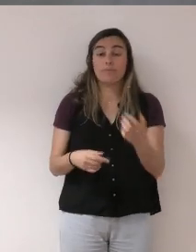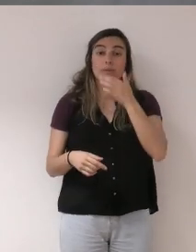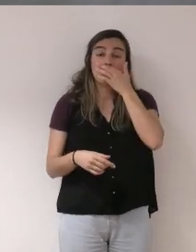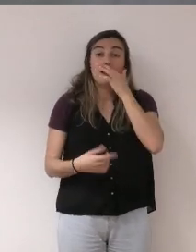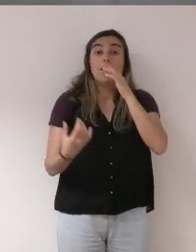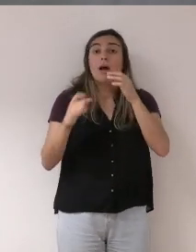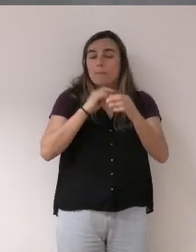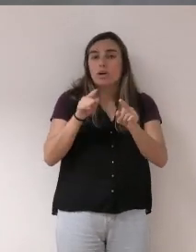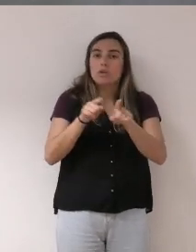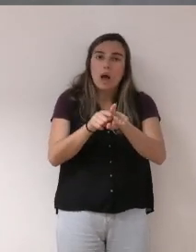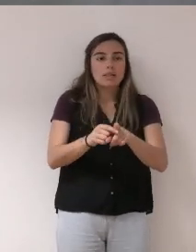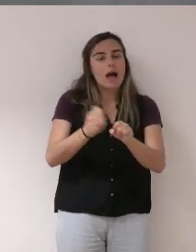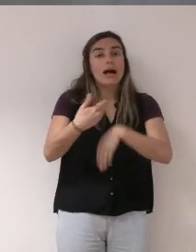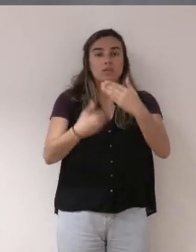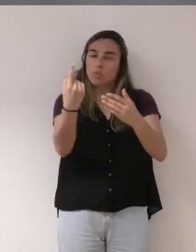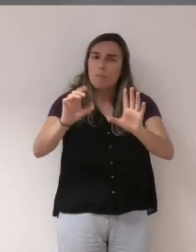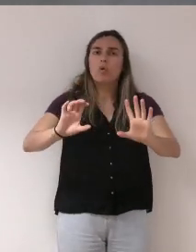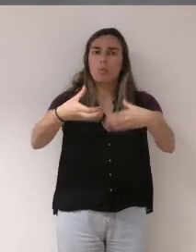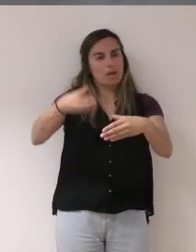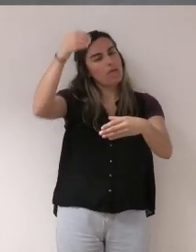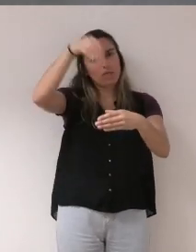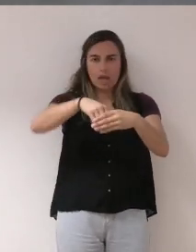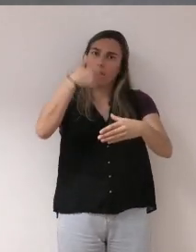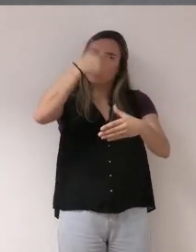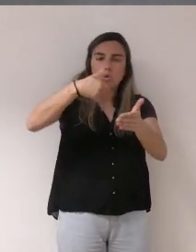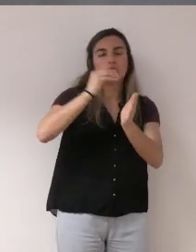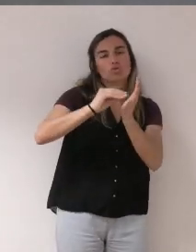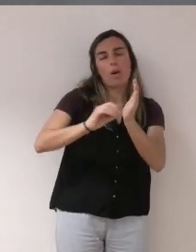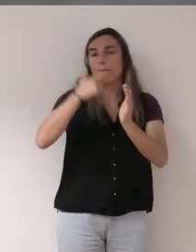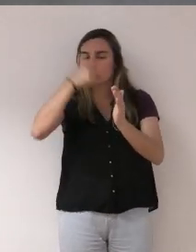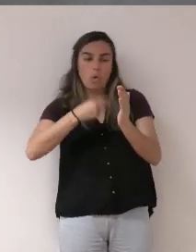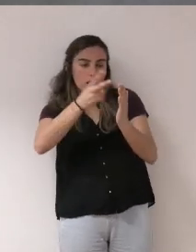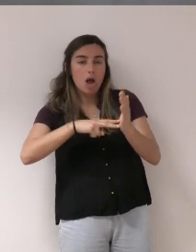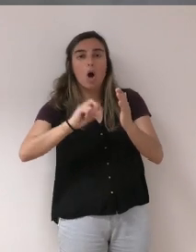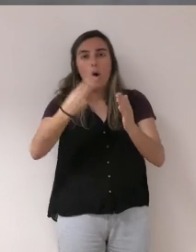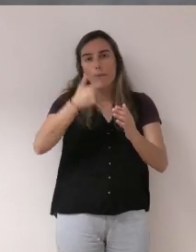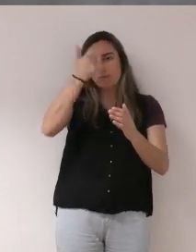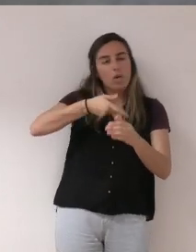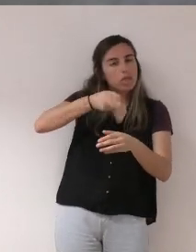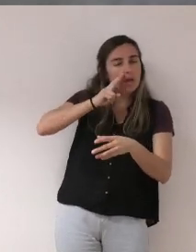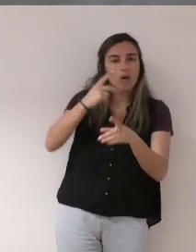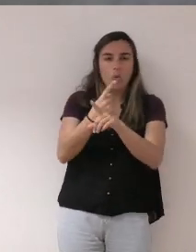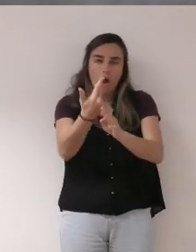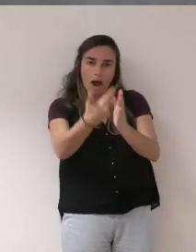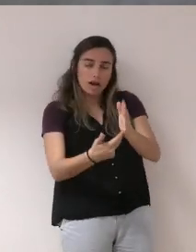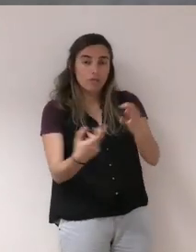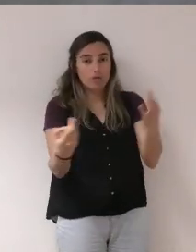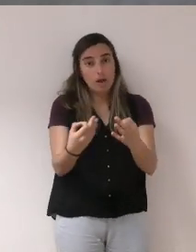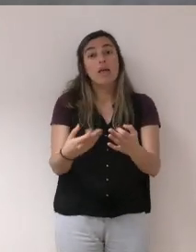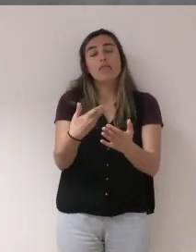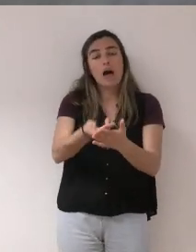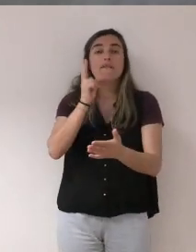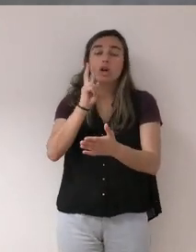Inversamente, a ação reiterada de uma comunidade, de autores, ou de leitores, ou de espectadores, ou de instituições, naquilo que elas